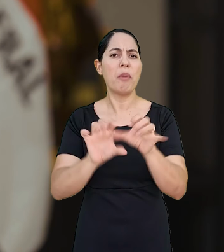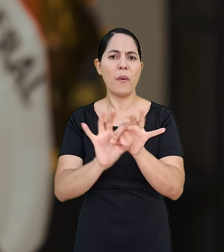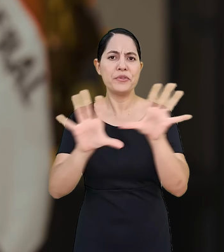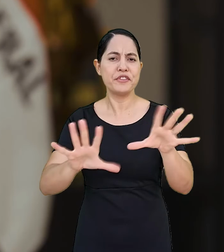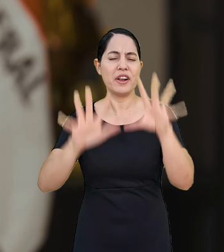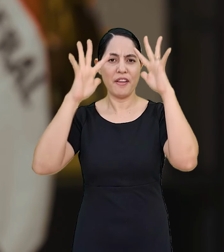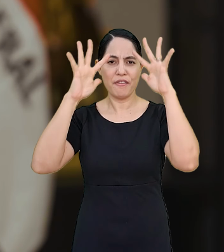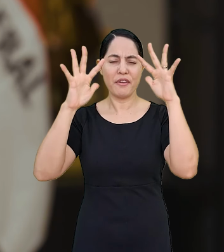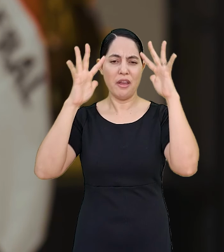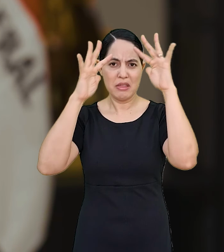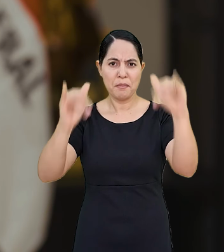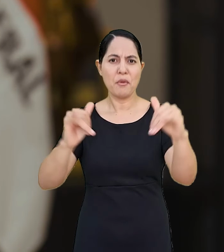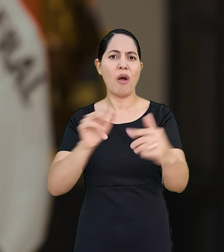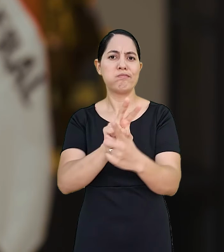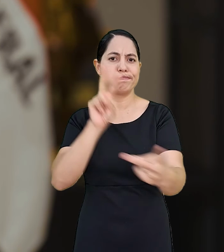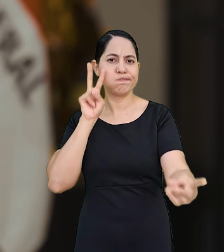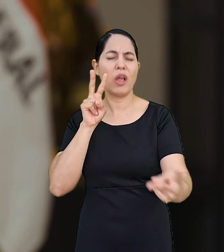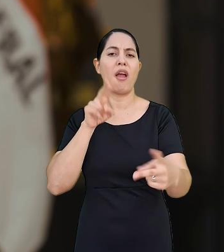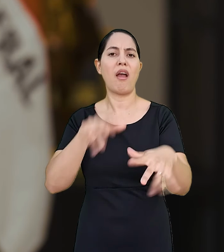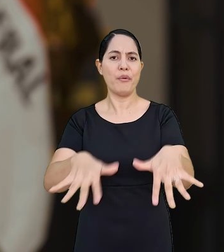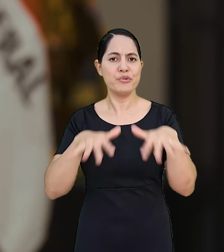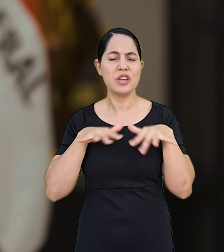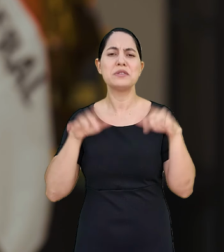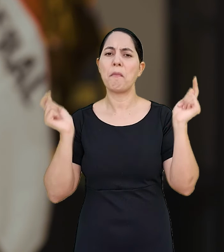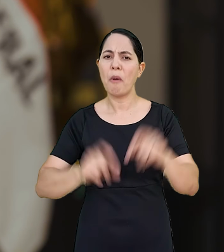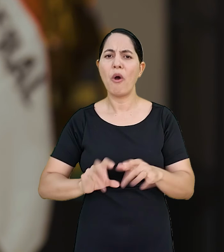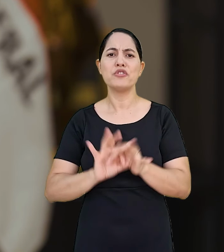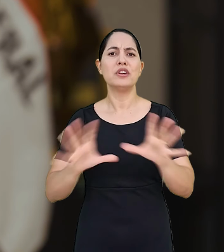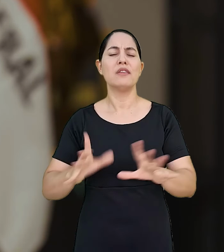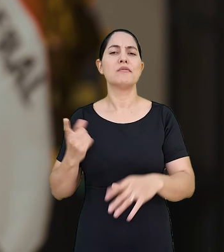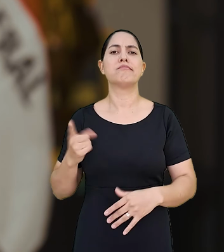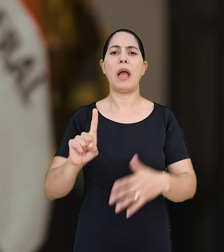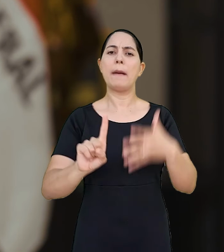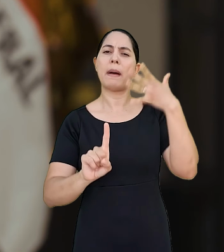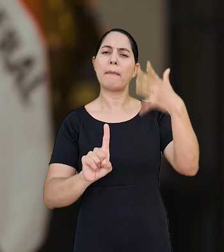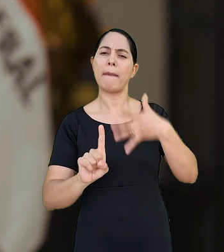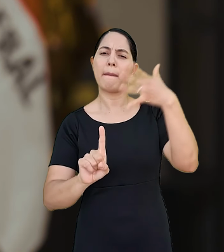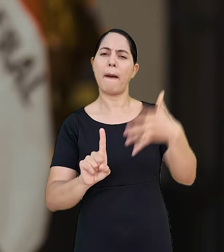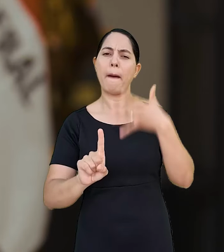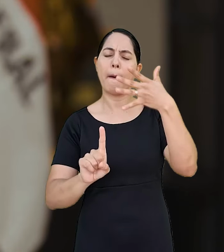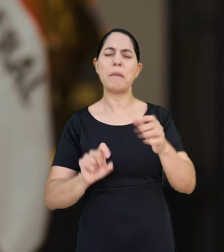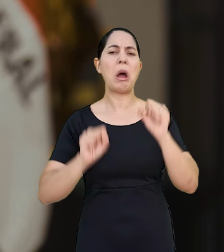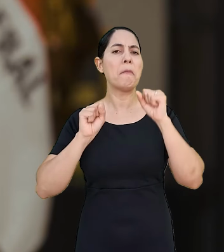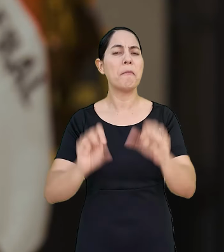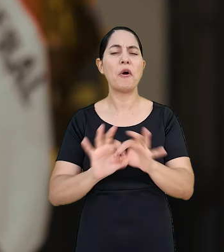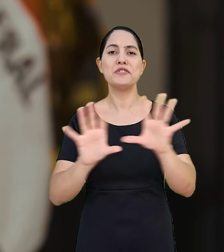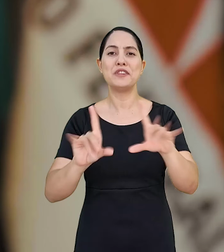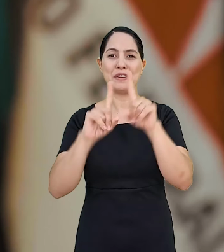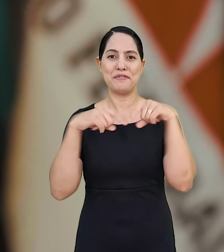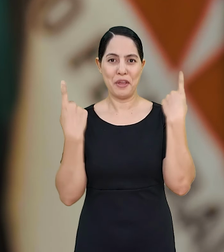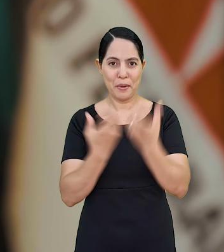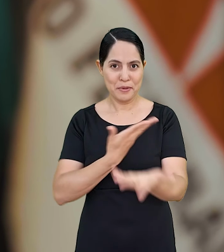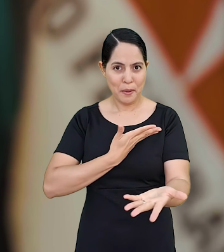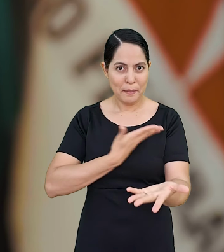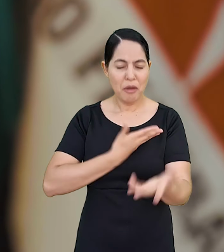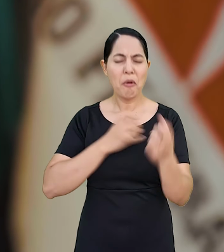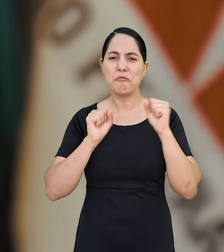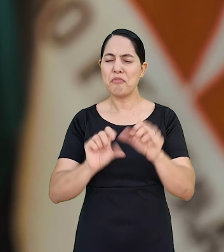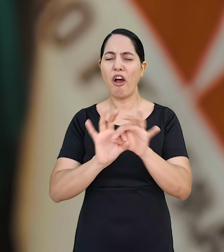audiências virtuais, onde você pode também fazer suas sustentações orais, onde você pode fazer reunião com colegas e, com